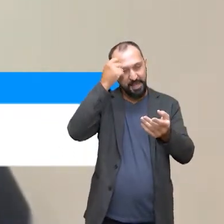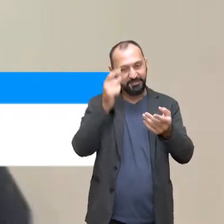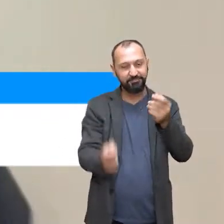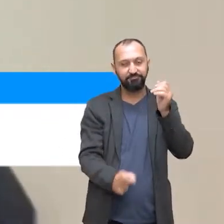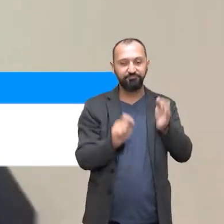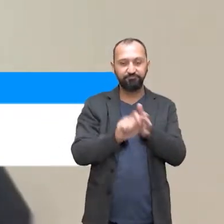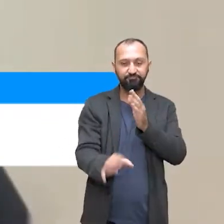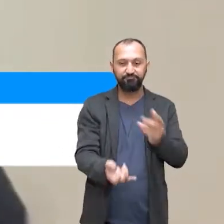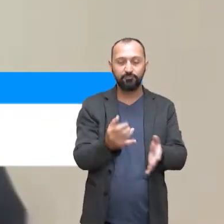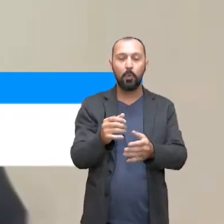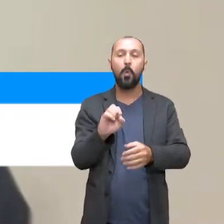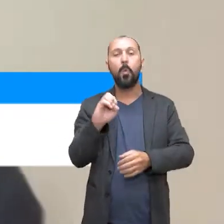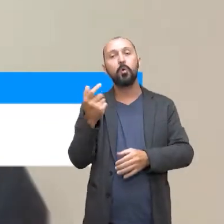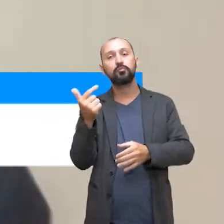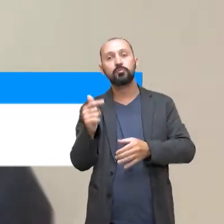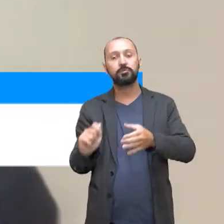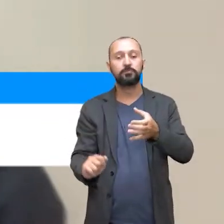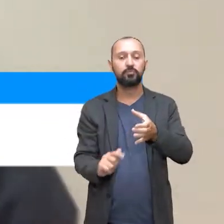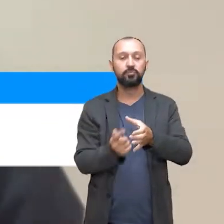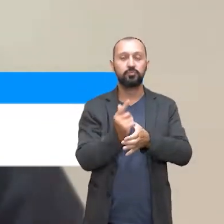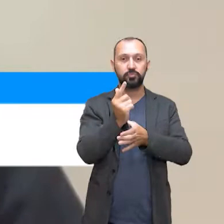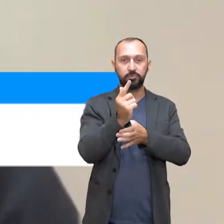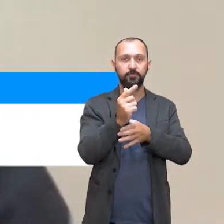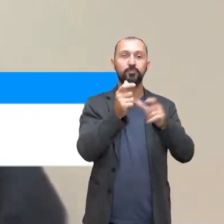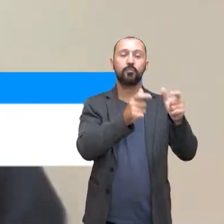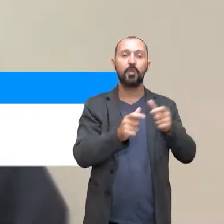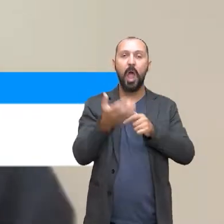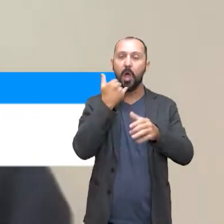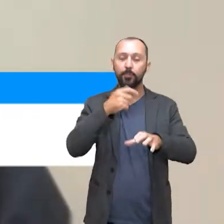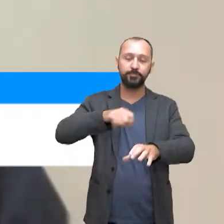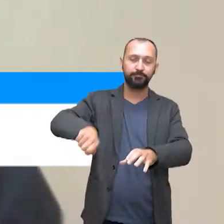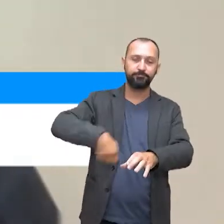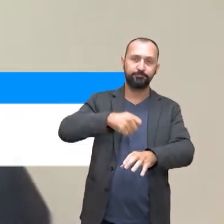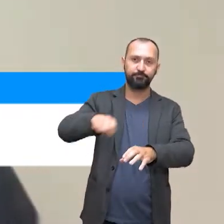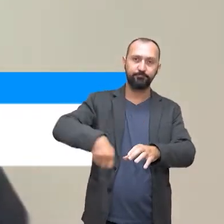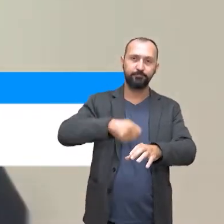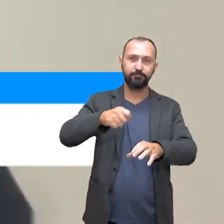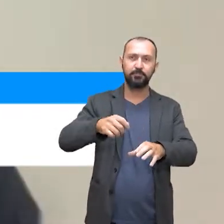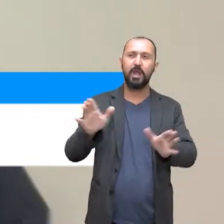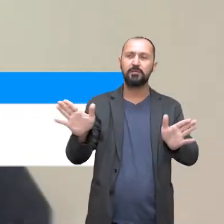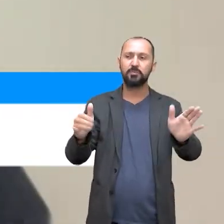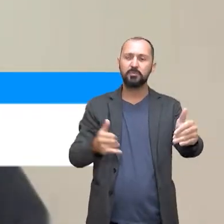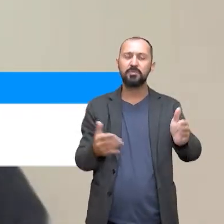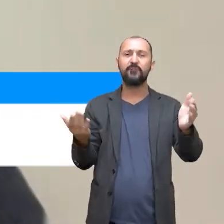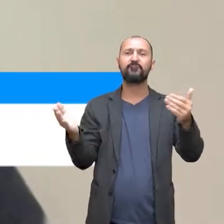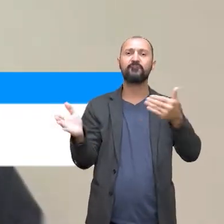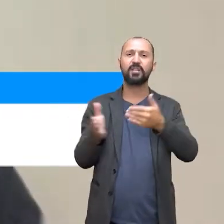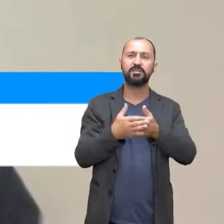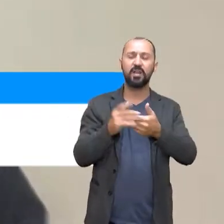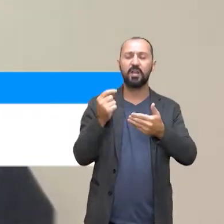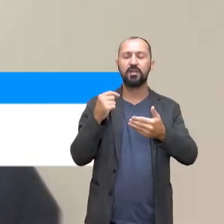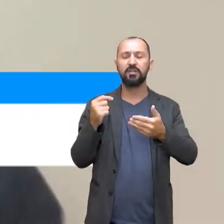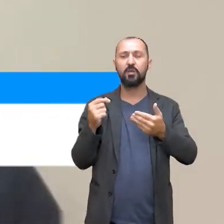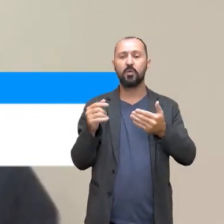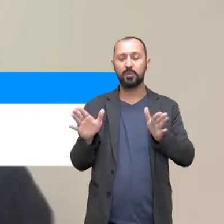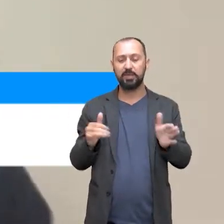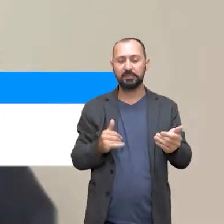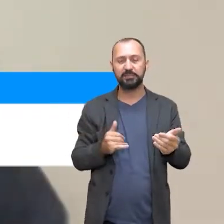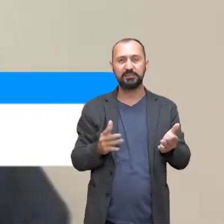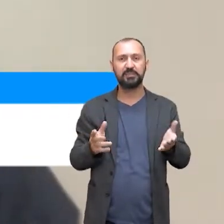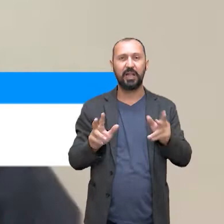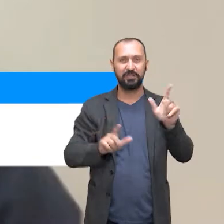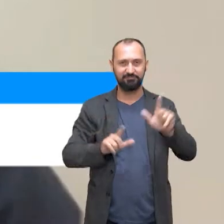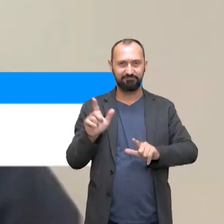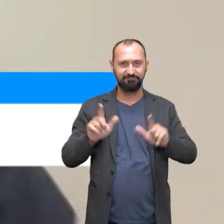e por falta de gás para fazer a cocção dos seus alimentos numa cozinha fechada ou na